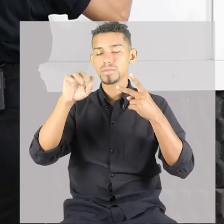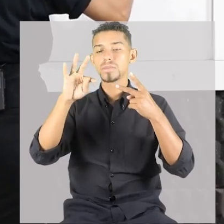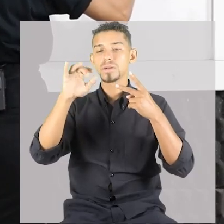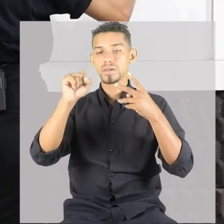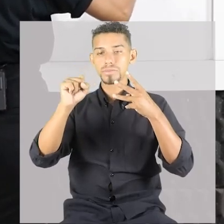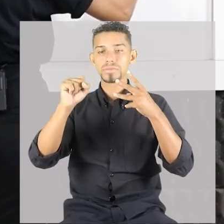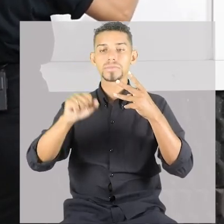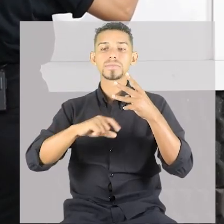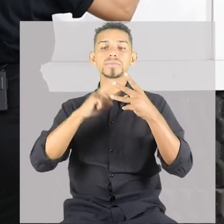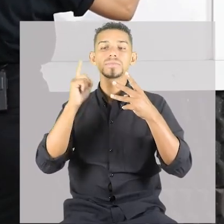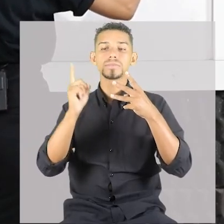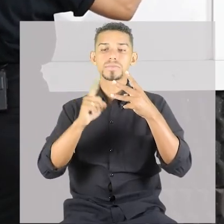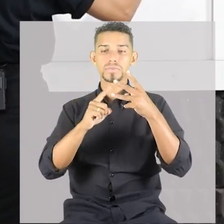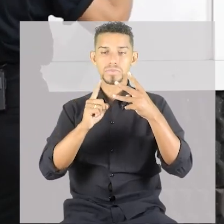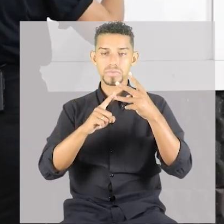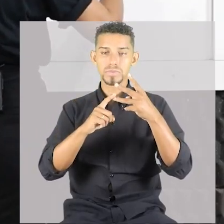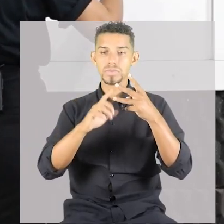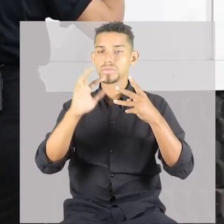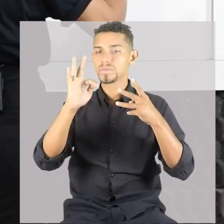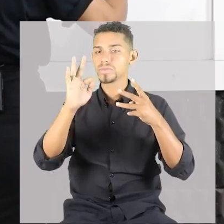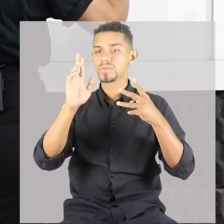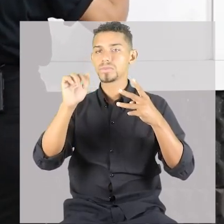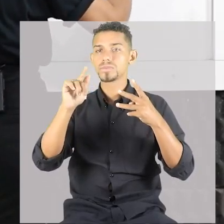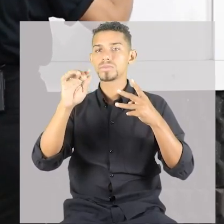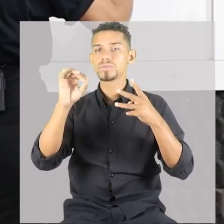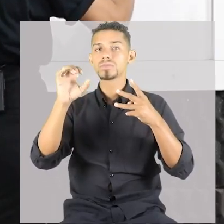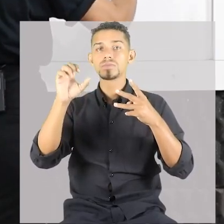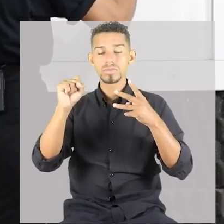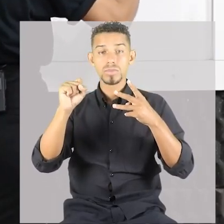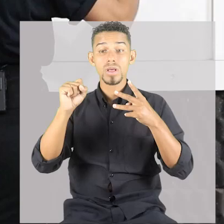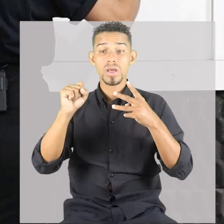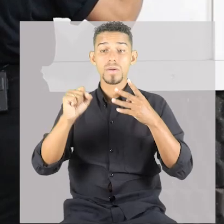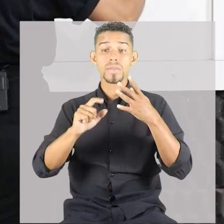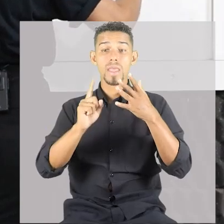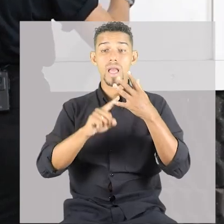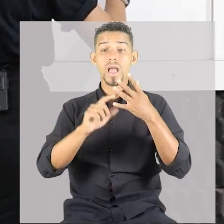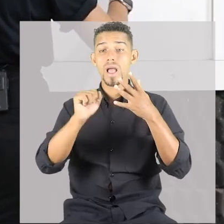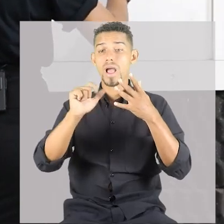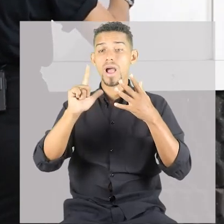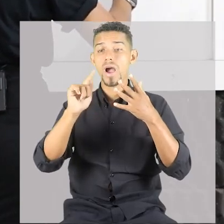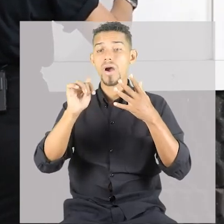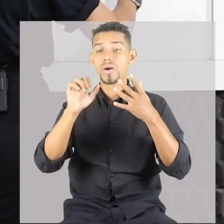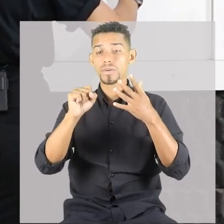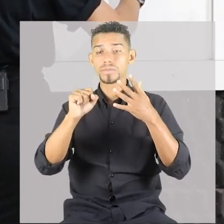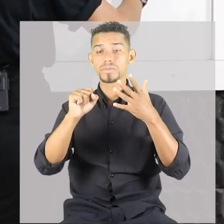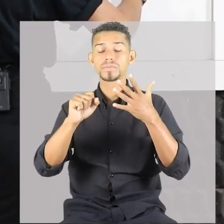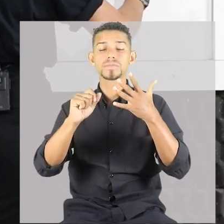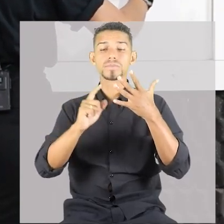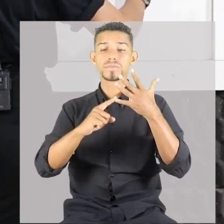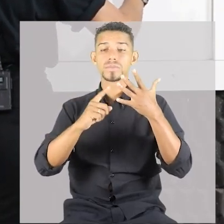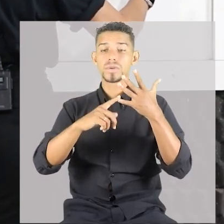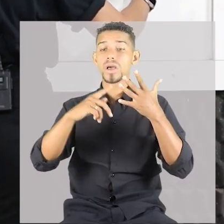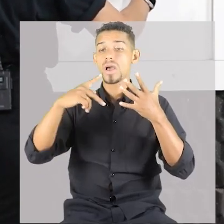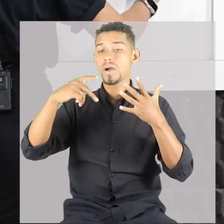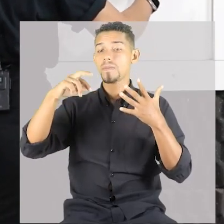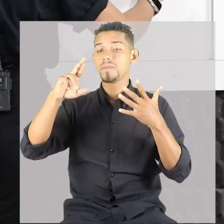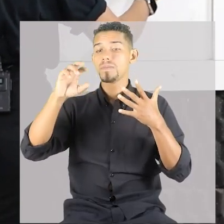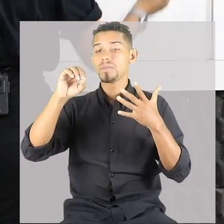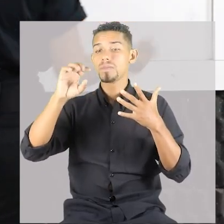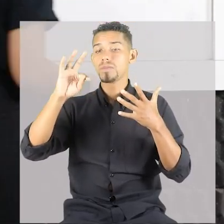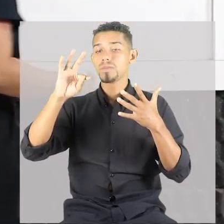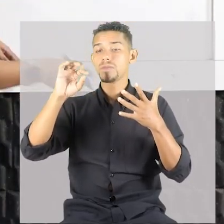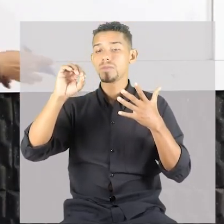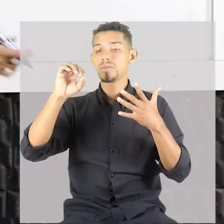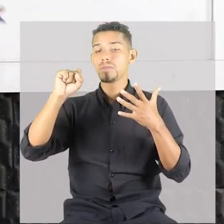aqui também os fungos, tá? As algas e os protozoários,